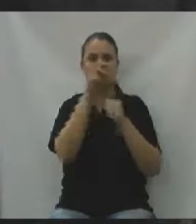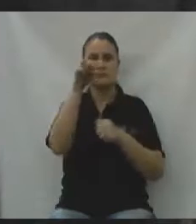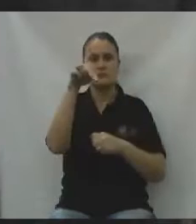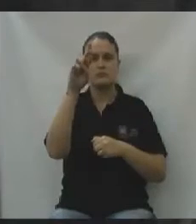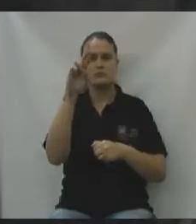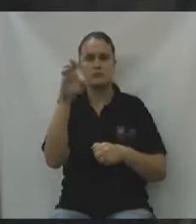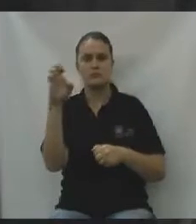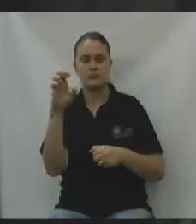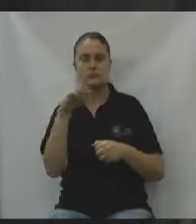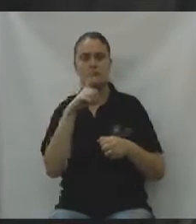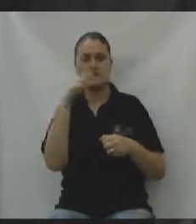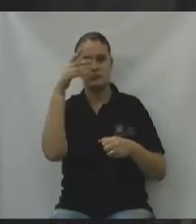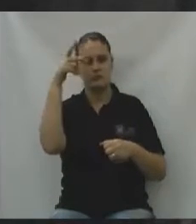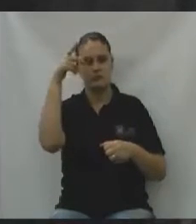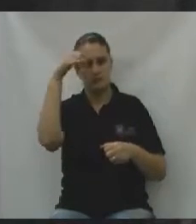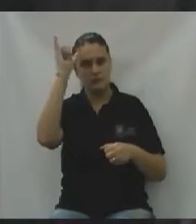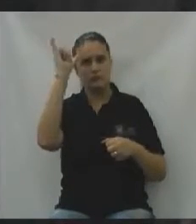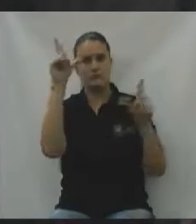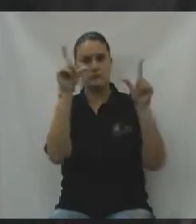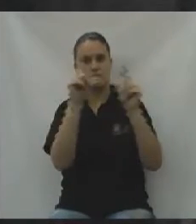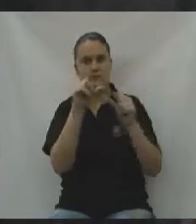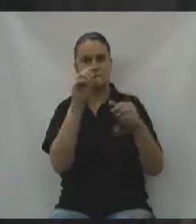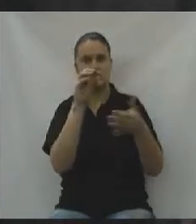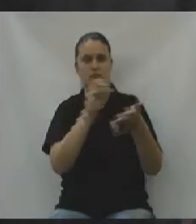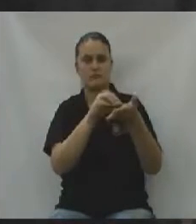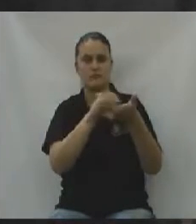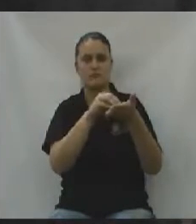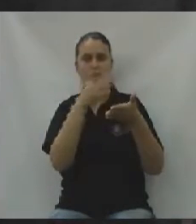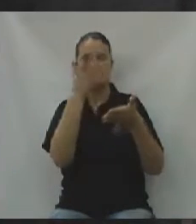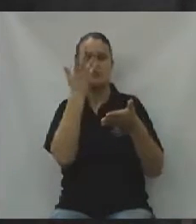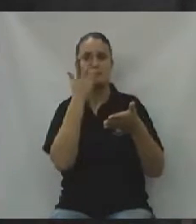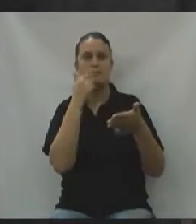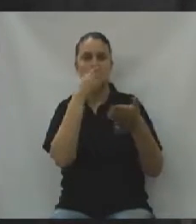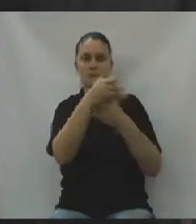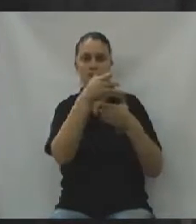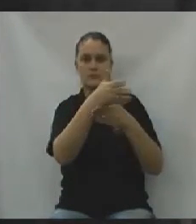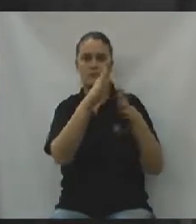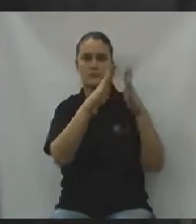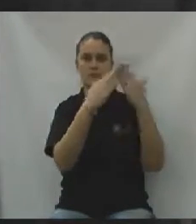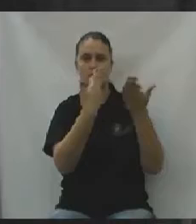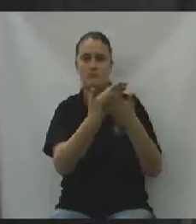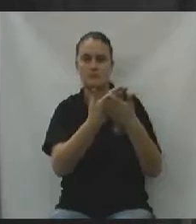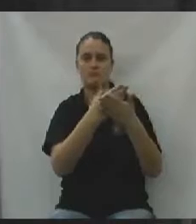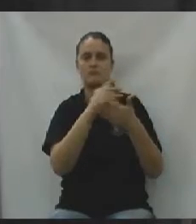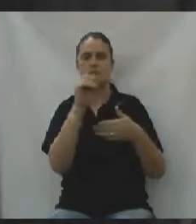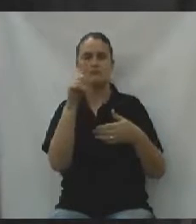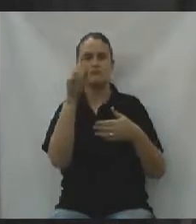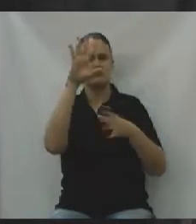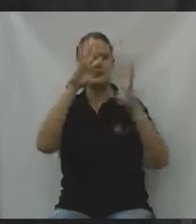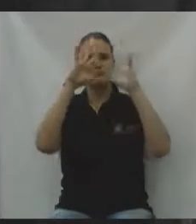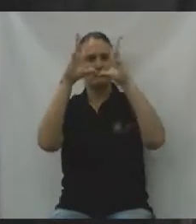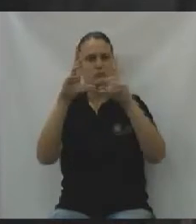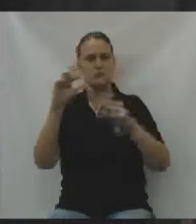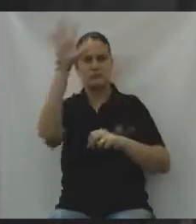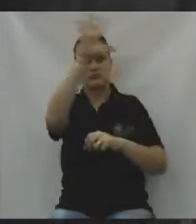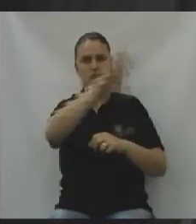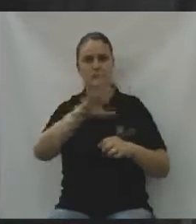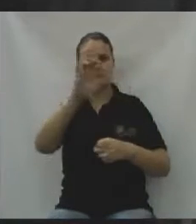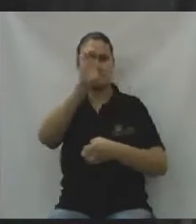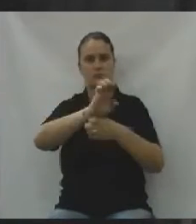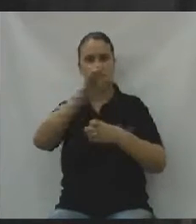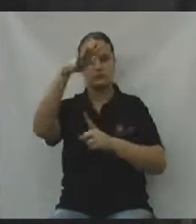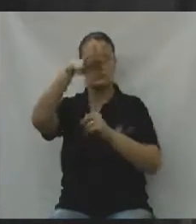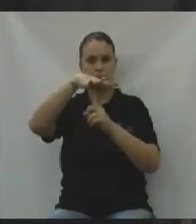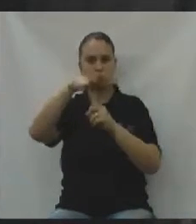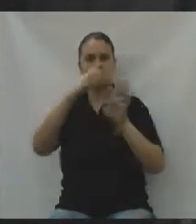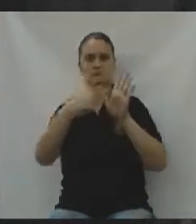Educação, no combate à evasão escolar. E tem sido referência para o Estado do Paraná e foi